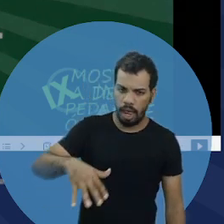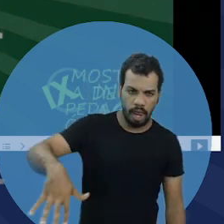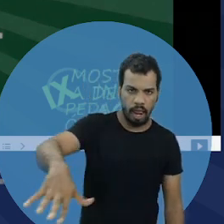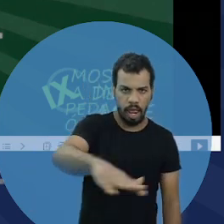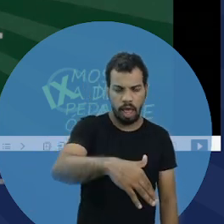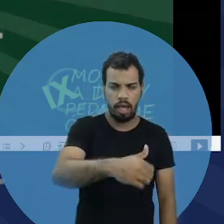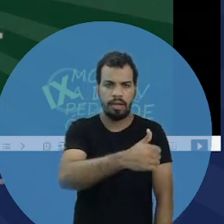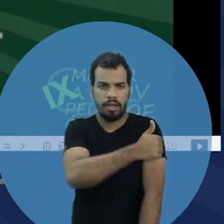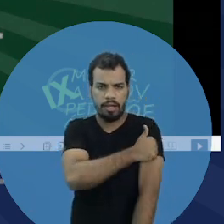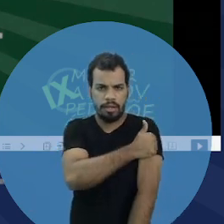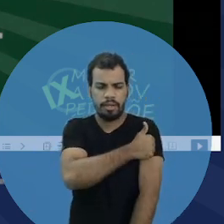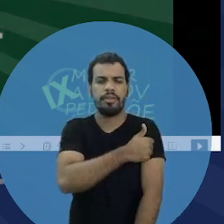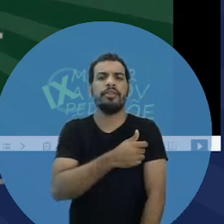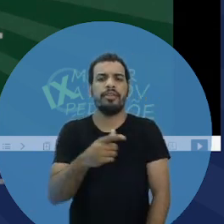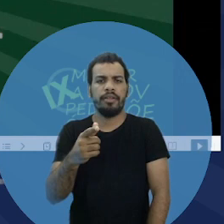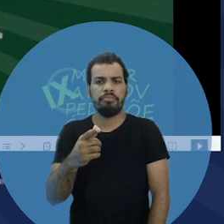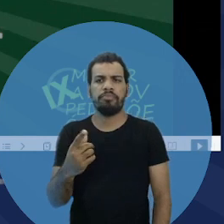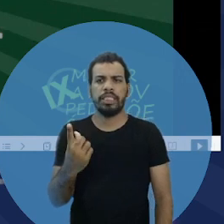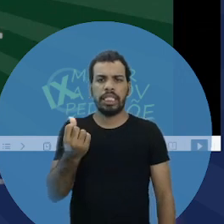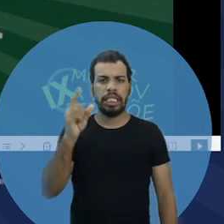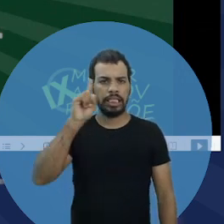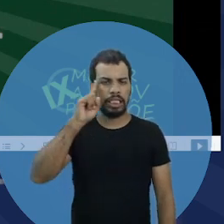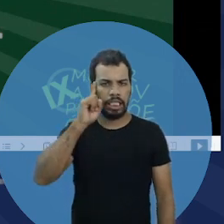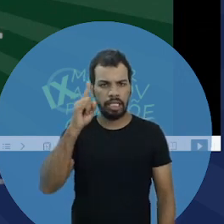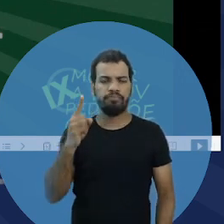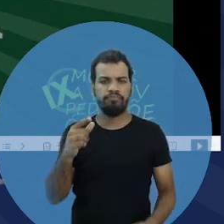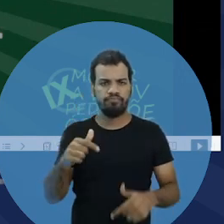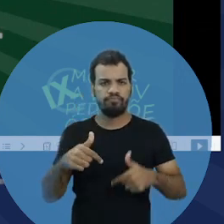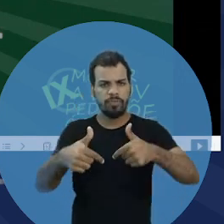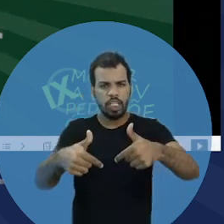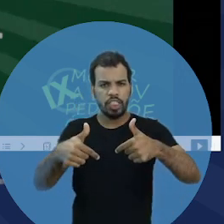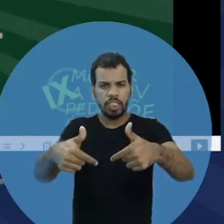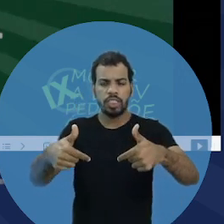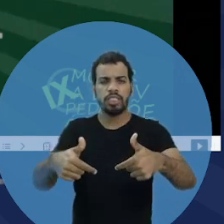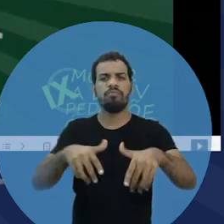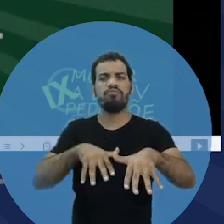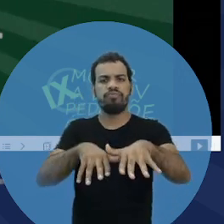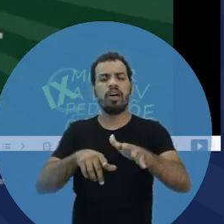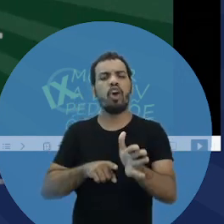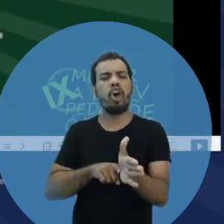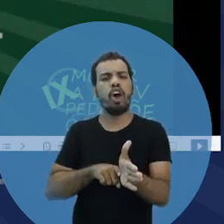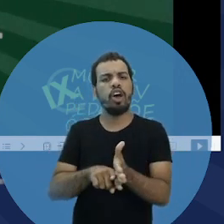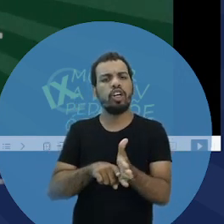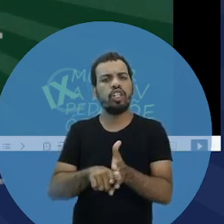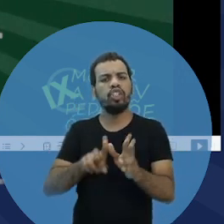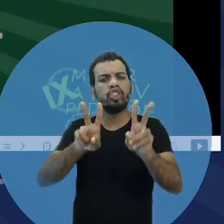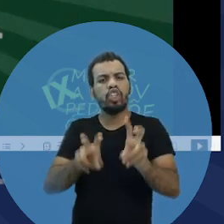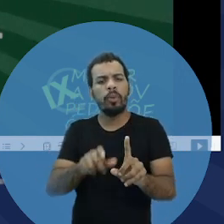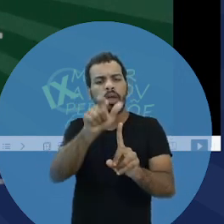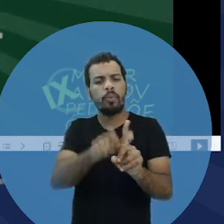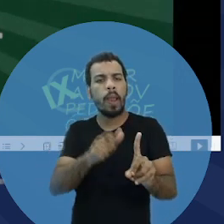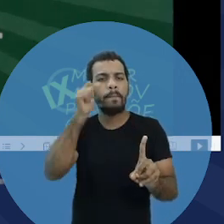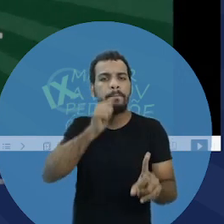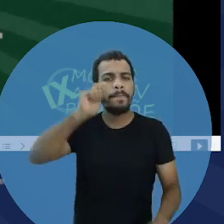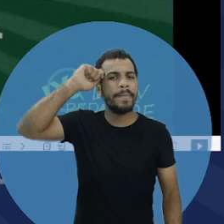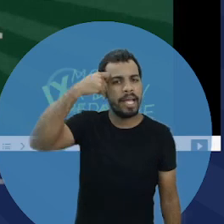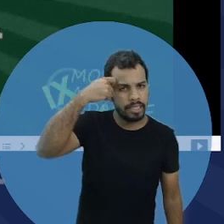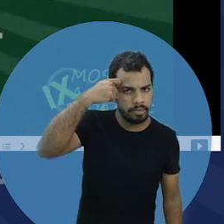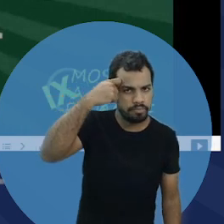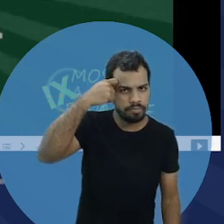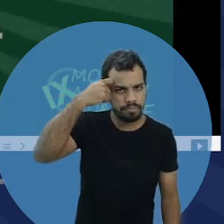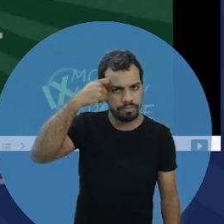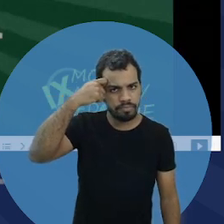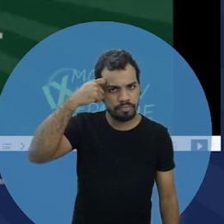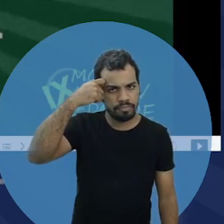nos 16 dias de ativismo, passaram a pesquisar sobre essas mulheres pretas, né? Passaram a discutir,